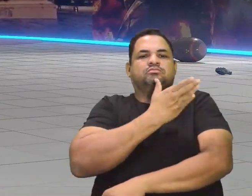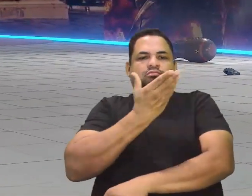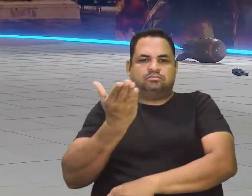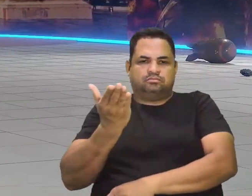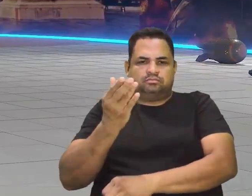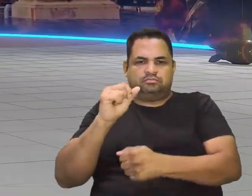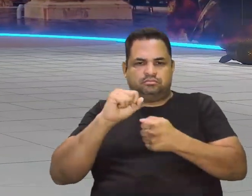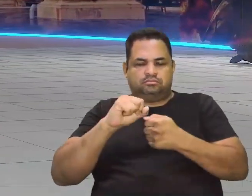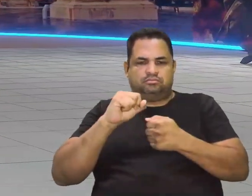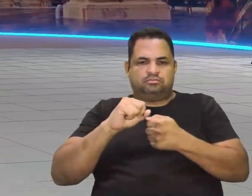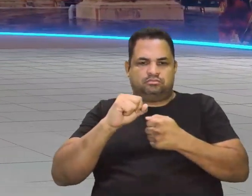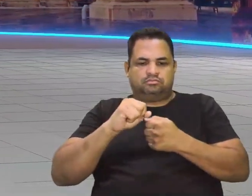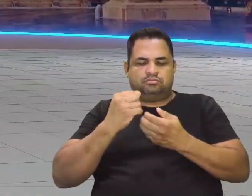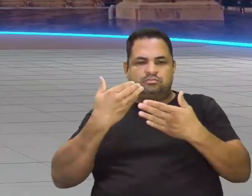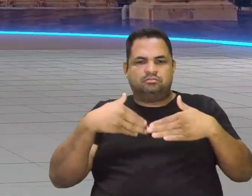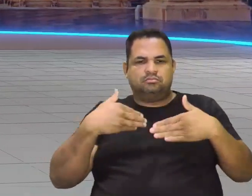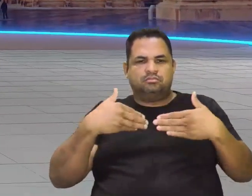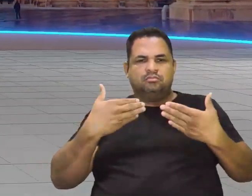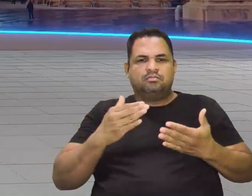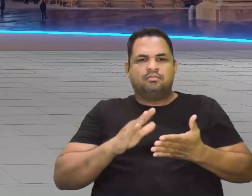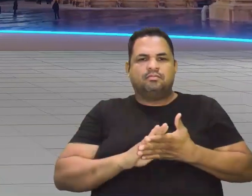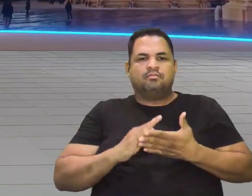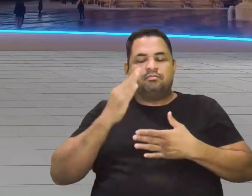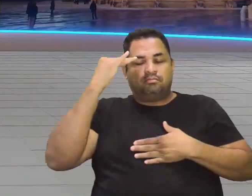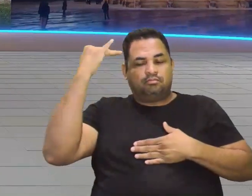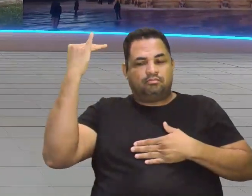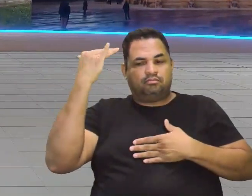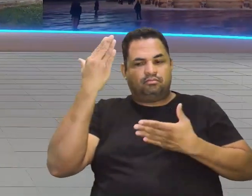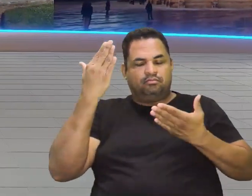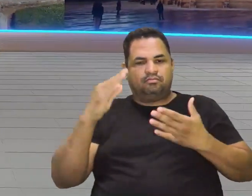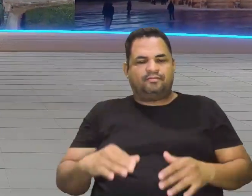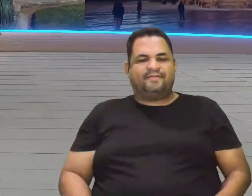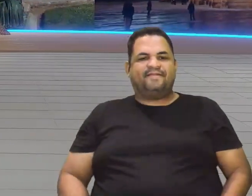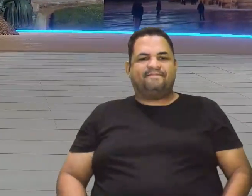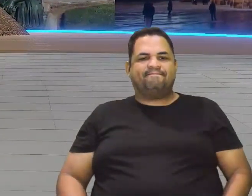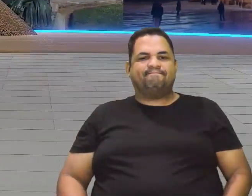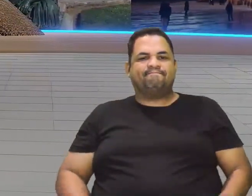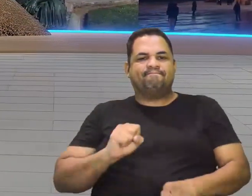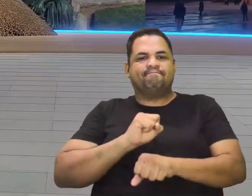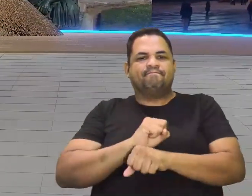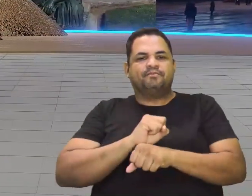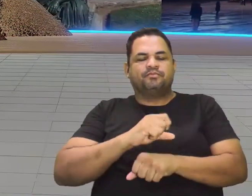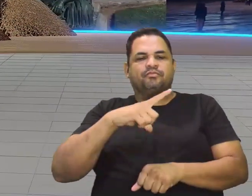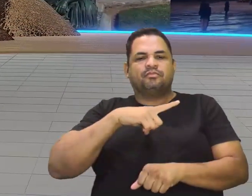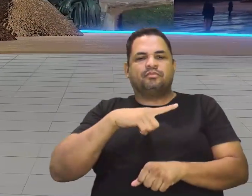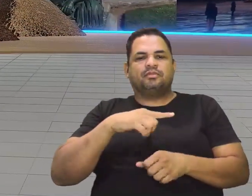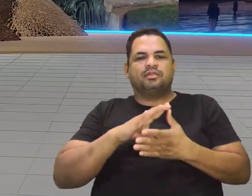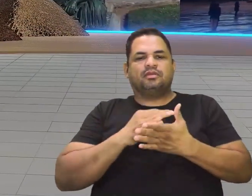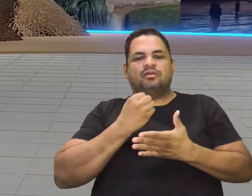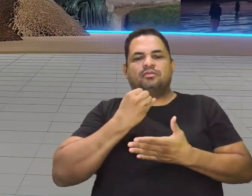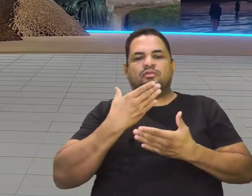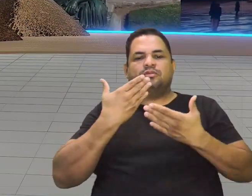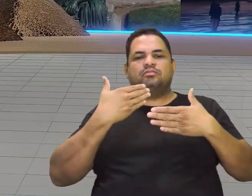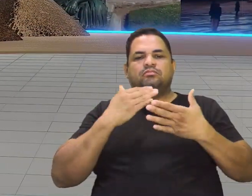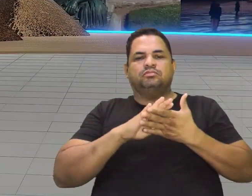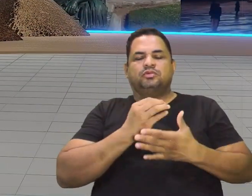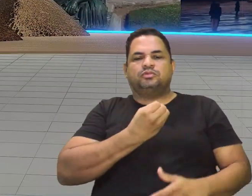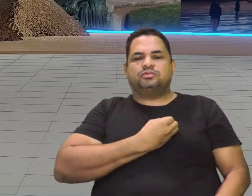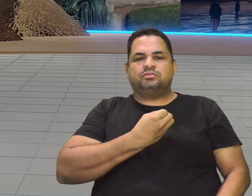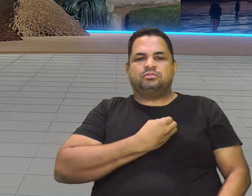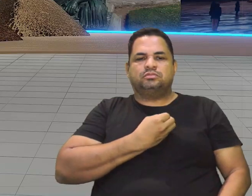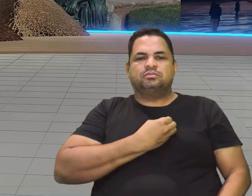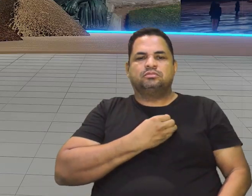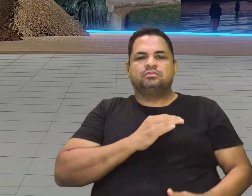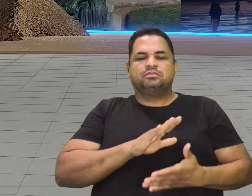para fazer a prova. Sucesso! Espero que você obtenha uma boa nota. E